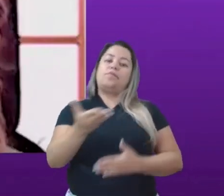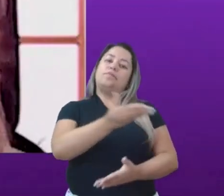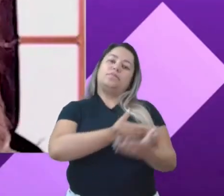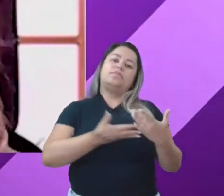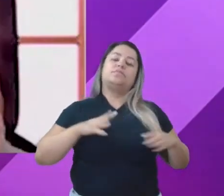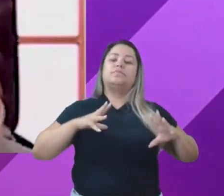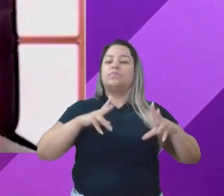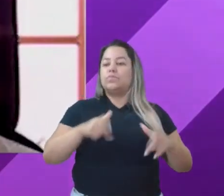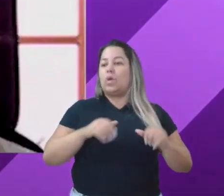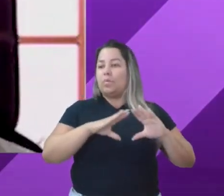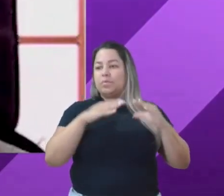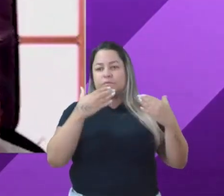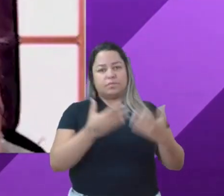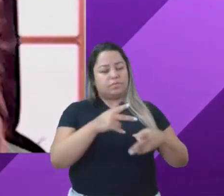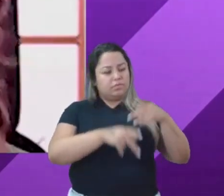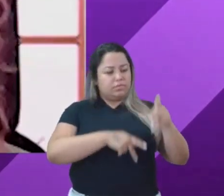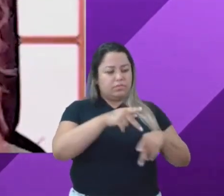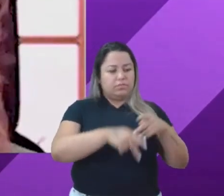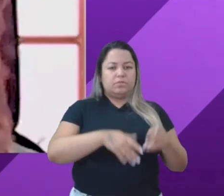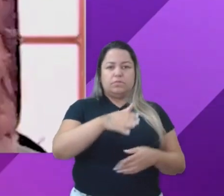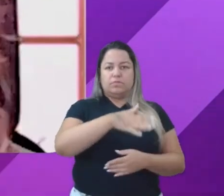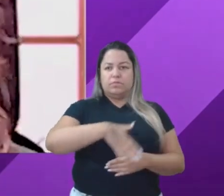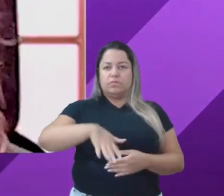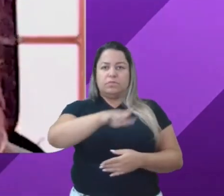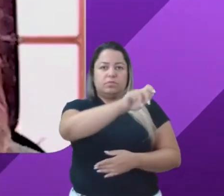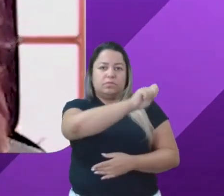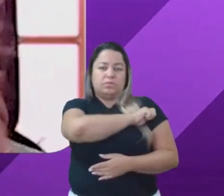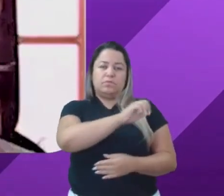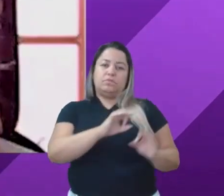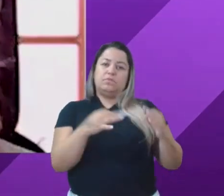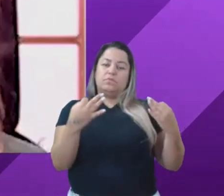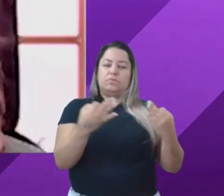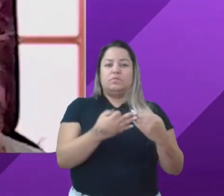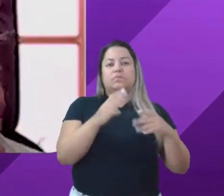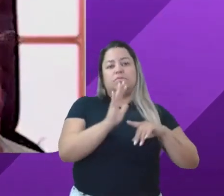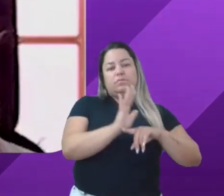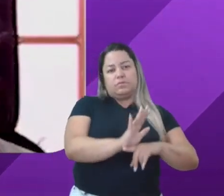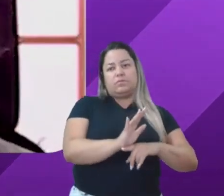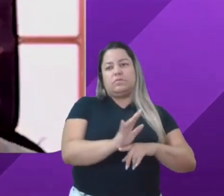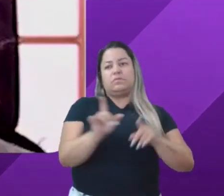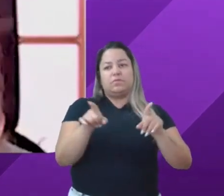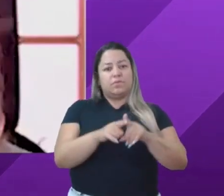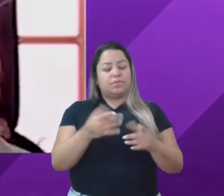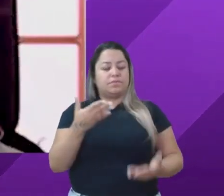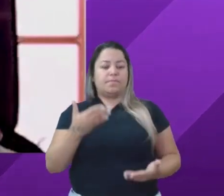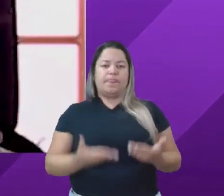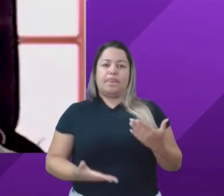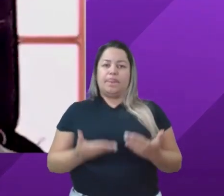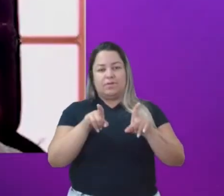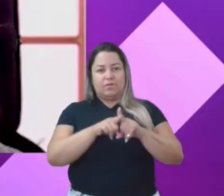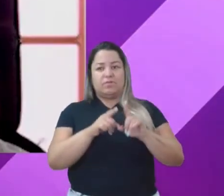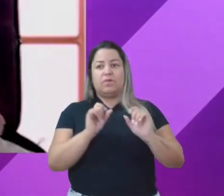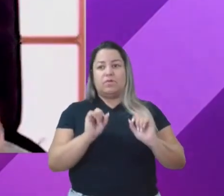a comunidade escolar, professores, alunos, famílias, e contribui para um mundo mais equilibrado e